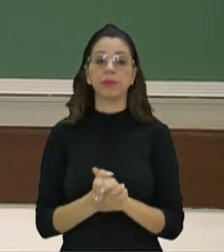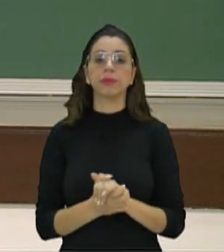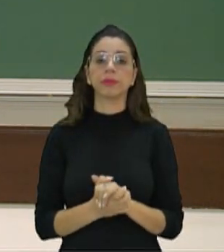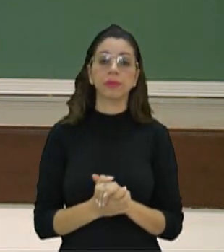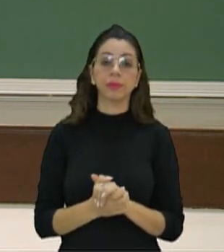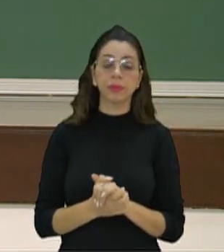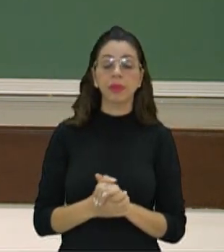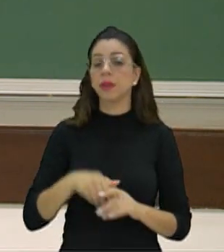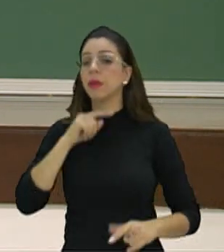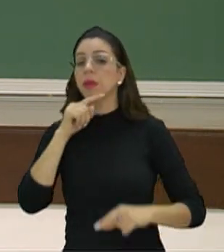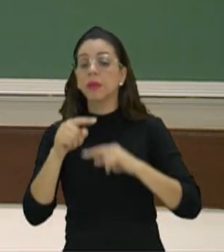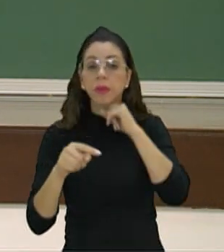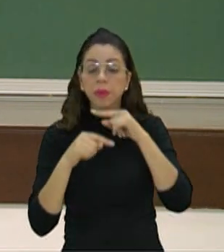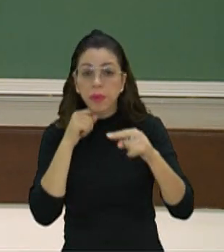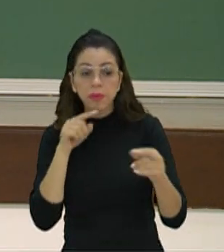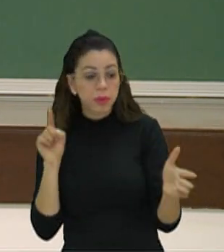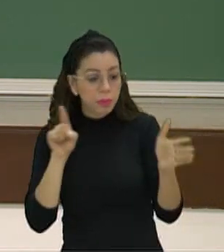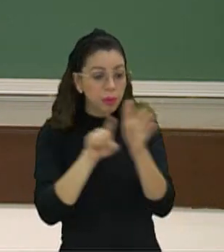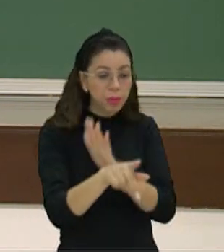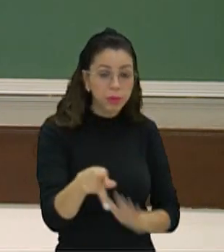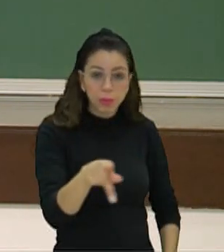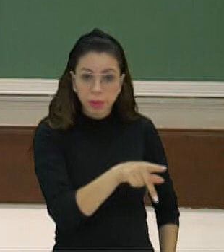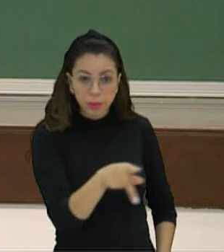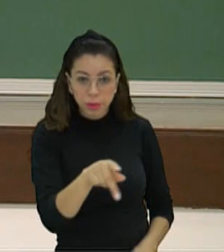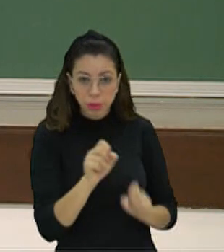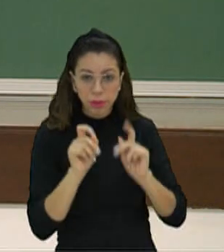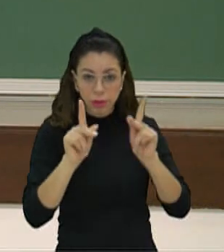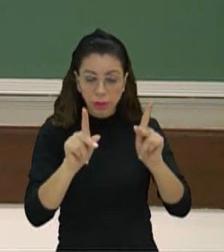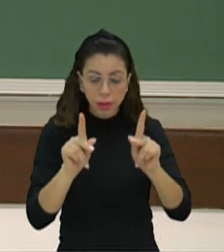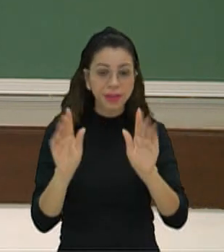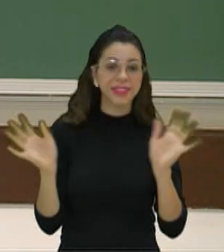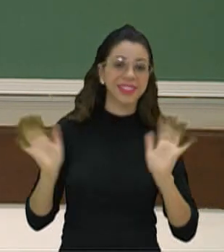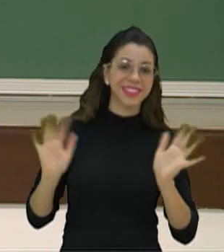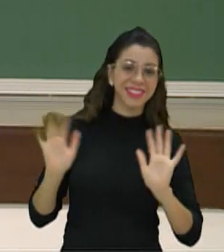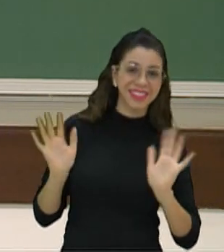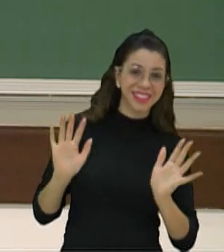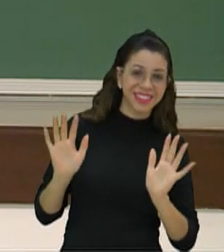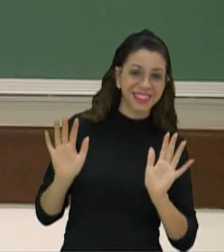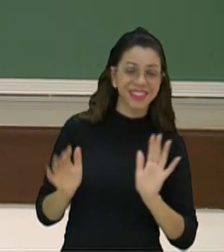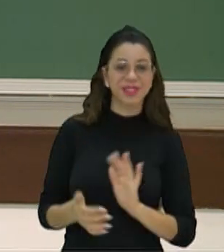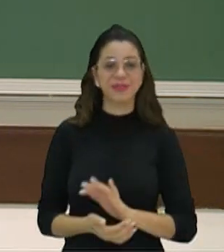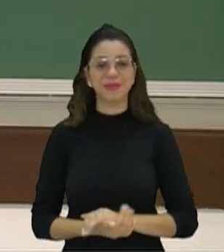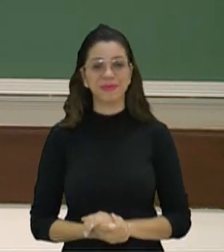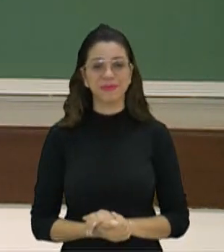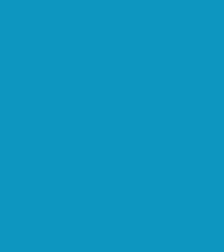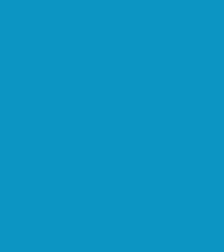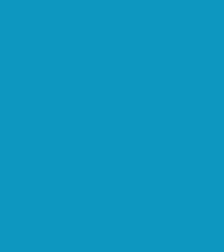pessoal, qualquer dúvida, fala com o teu professor, ok? Bye bye, see you next class.